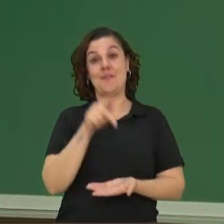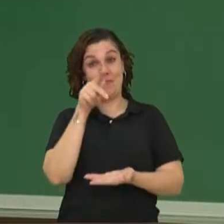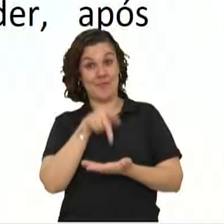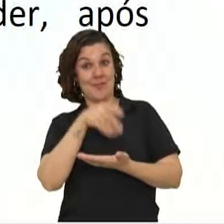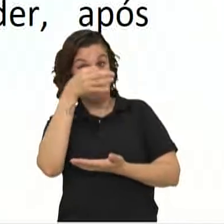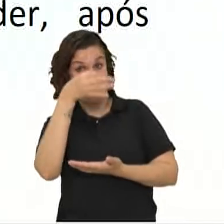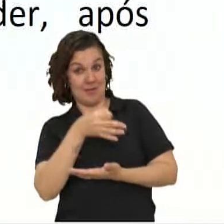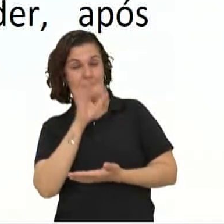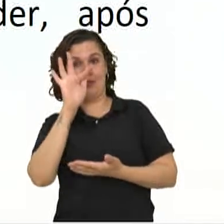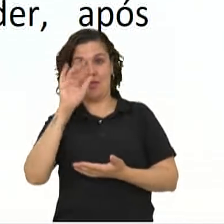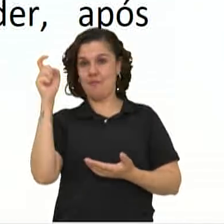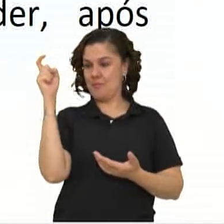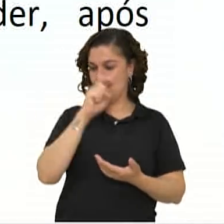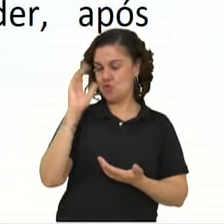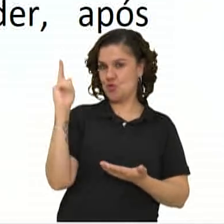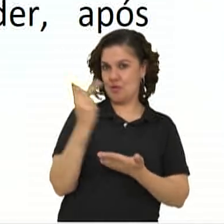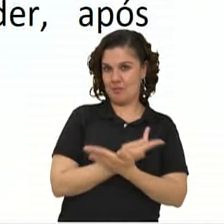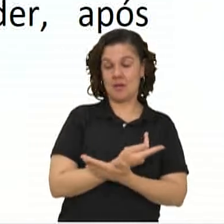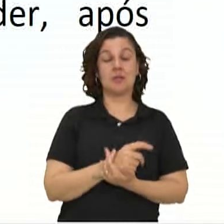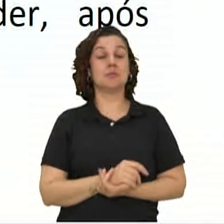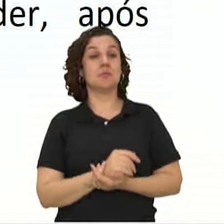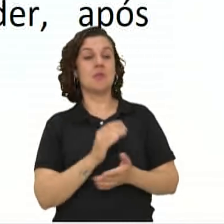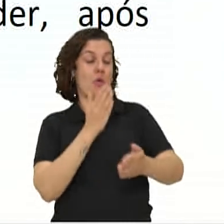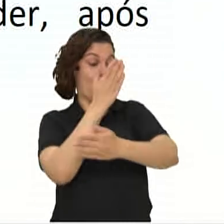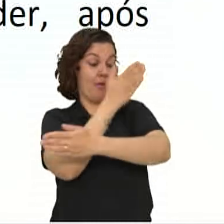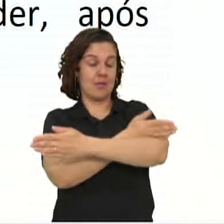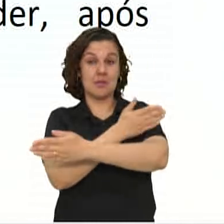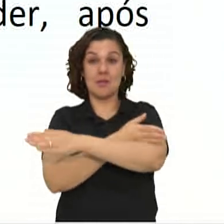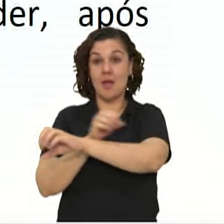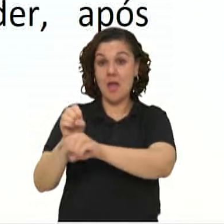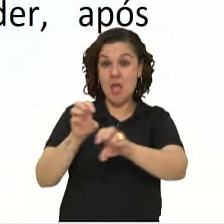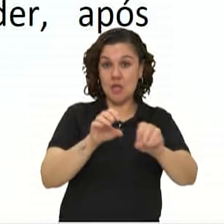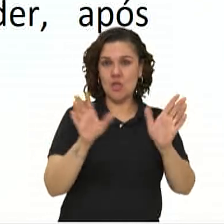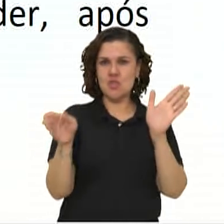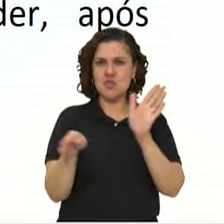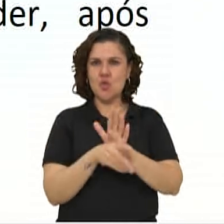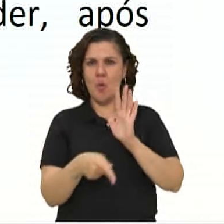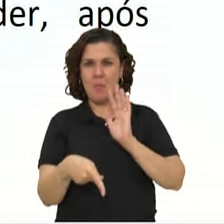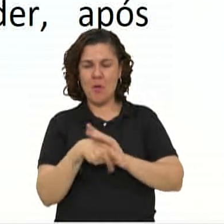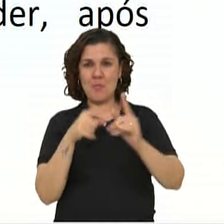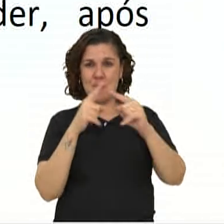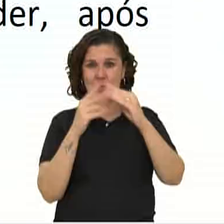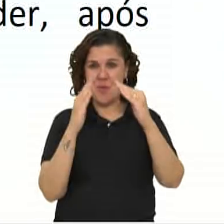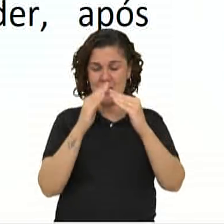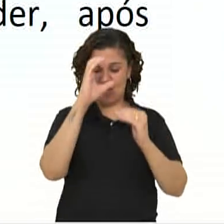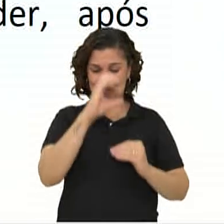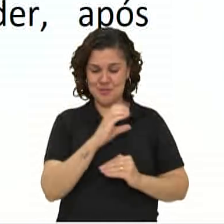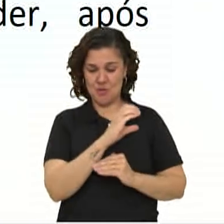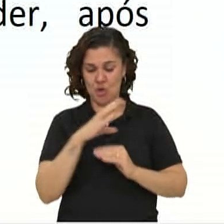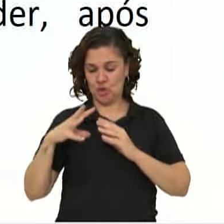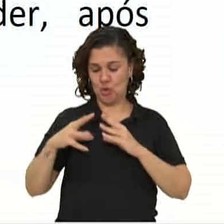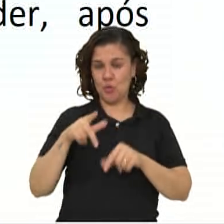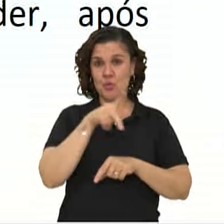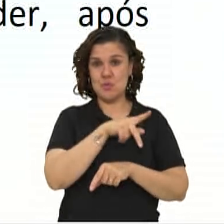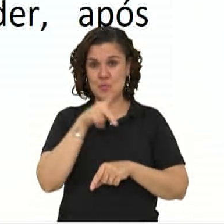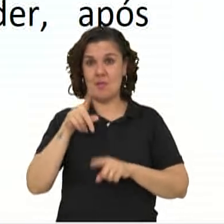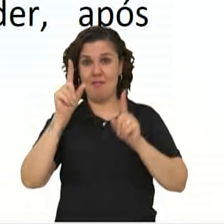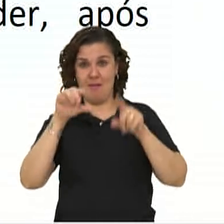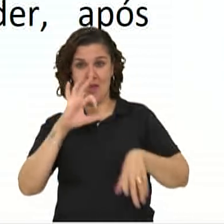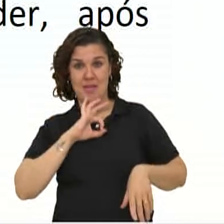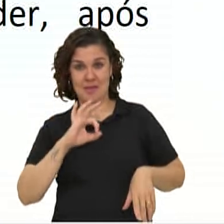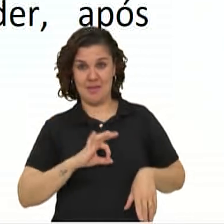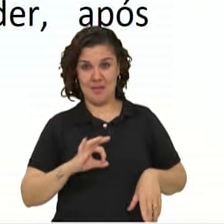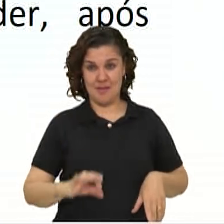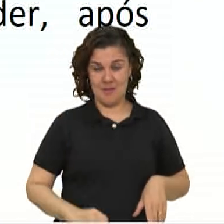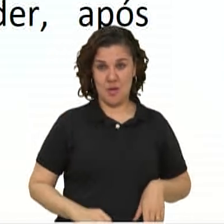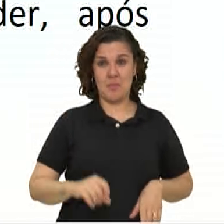falso. Na Idade Média, a educação estava totalmente nas mãos da Igreja, sendo que todos os professores eram